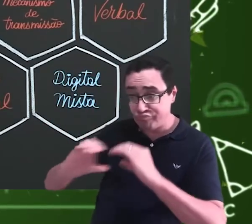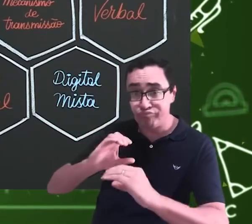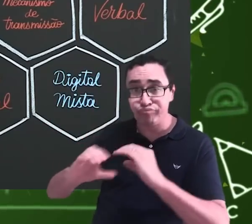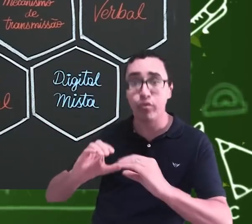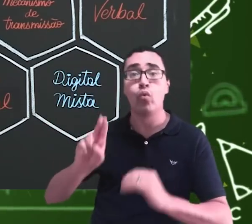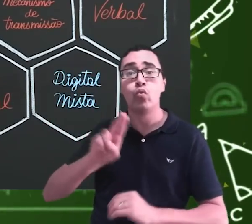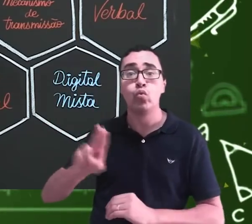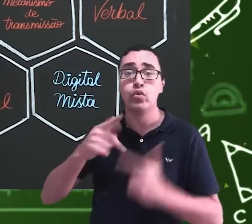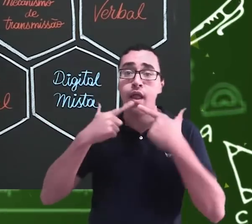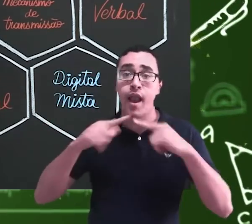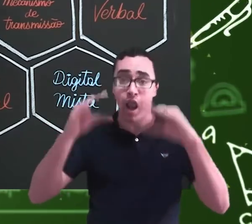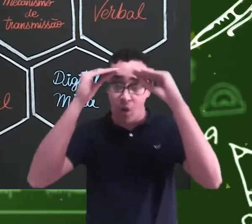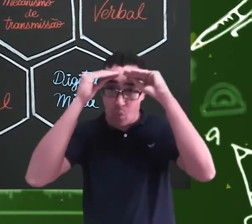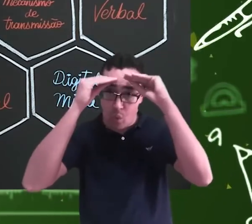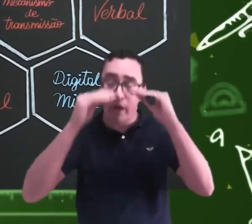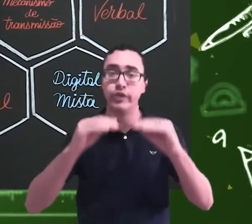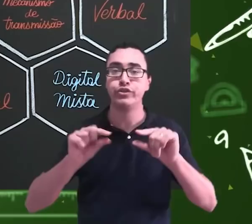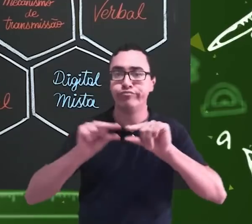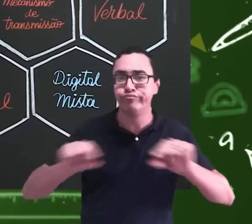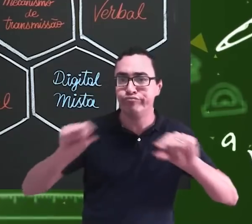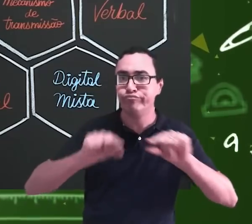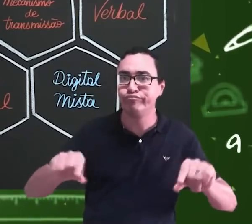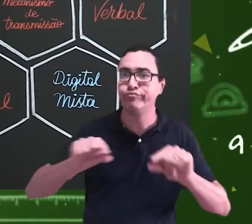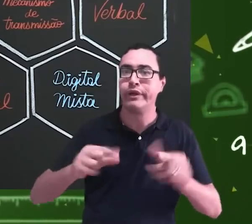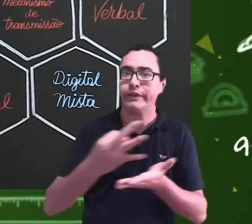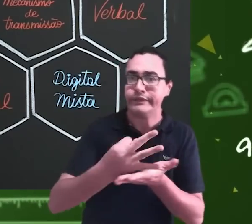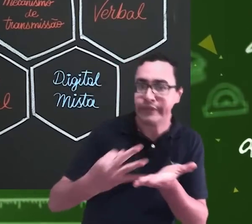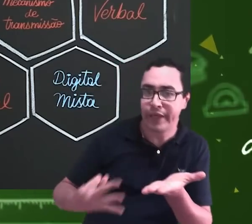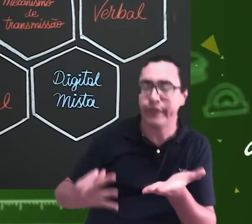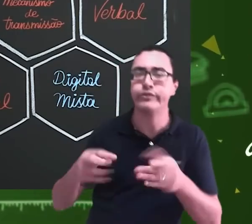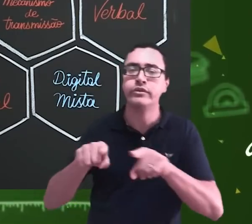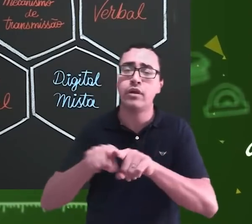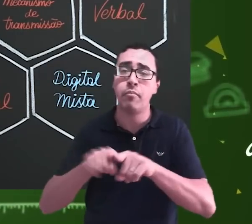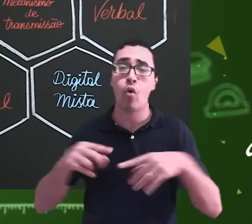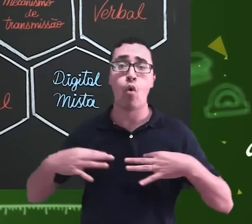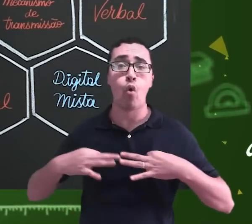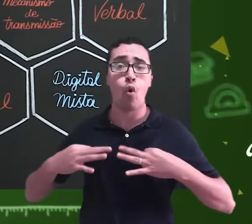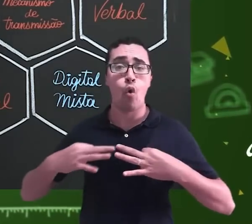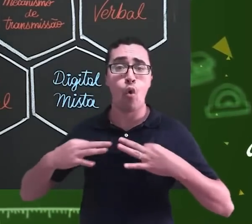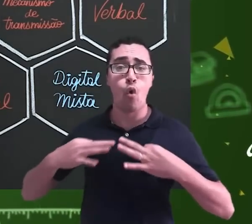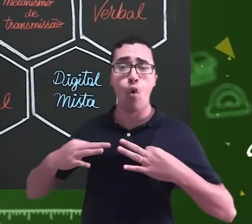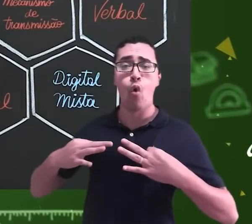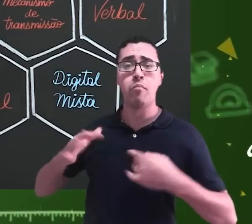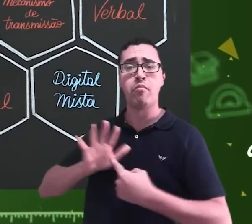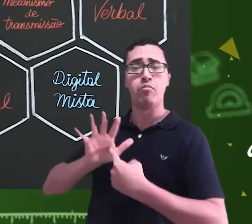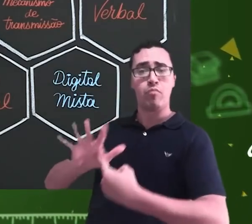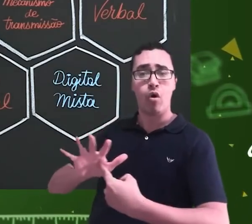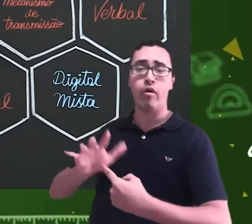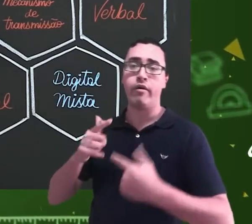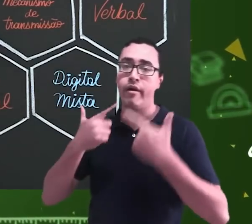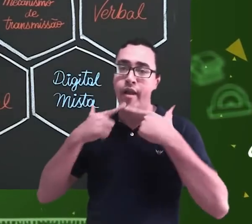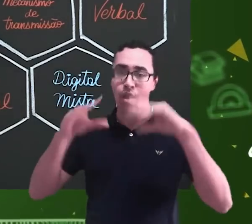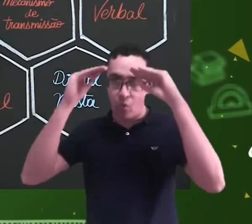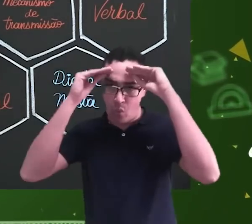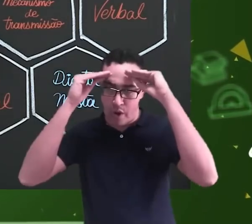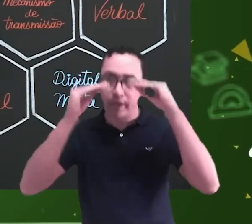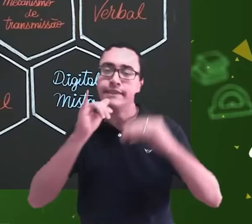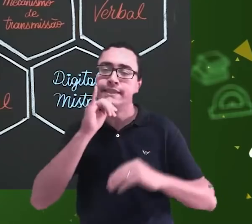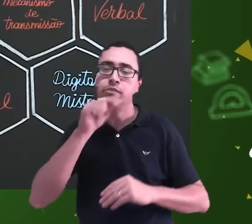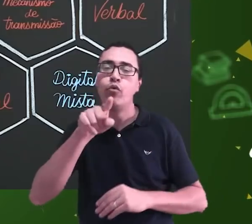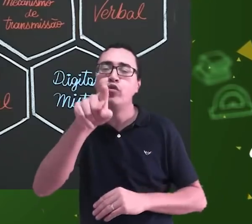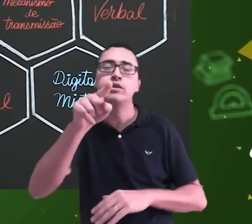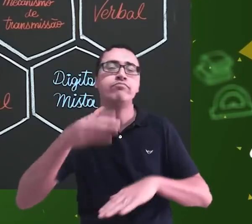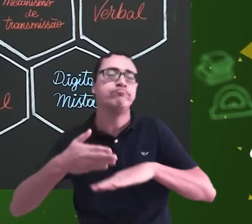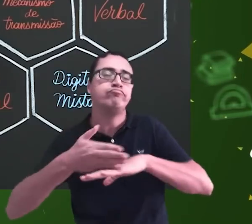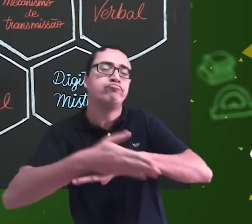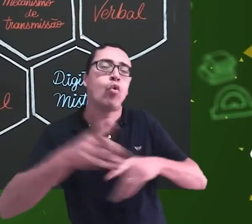linguagem textual. A roupa que eu visto transmite uma linguagem. Sabia que quando você entra num espaço, a sua expressão fisionômica,